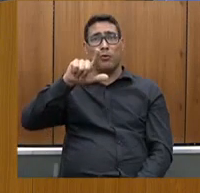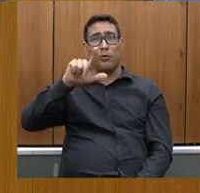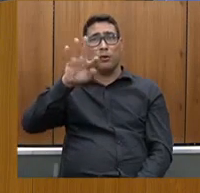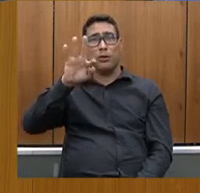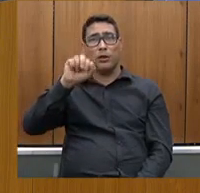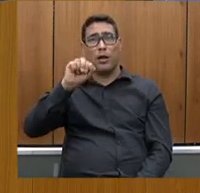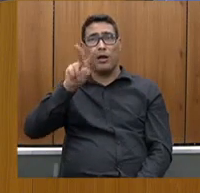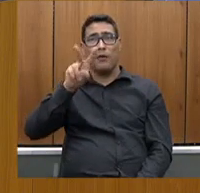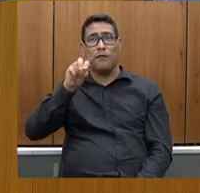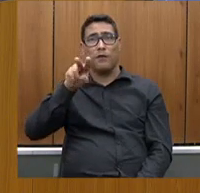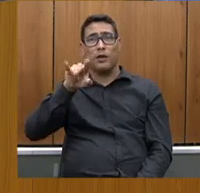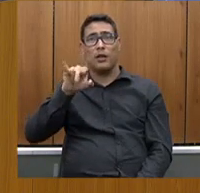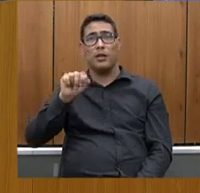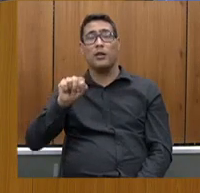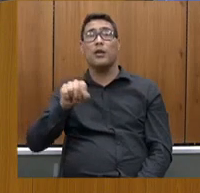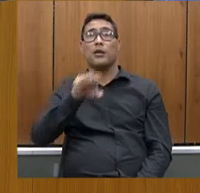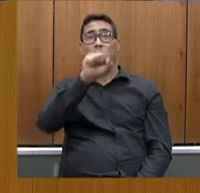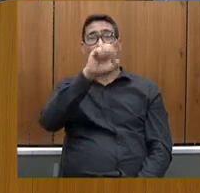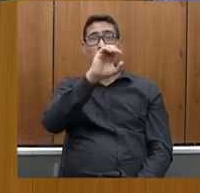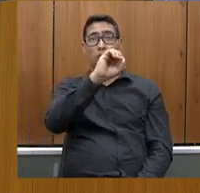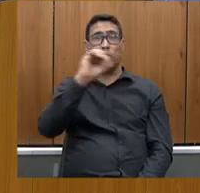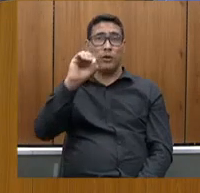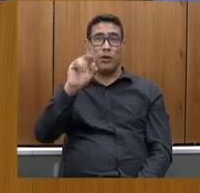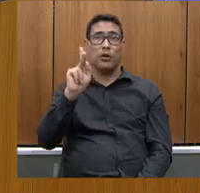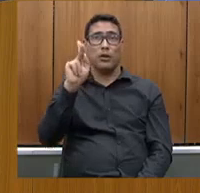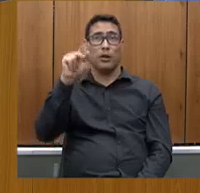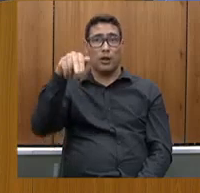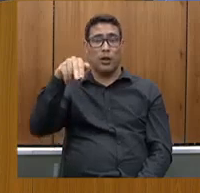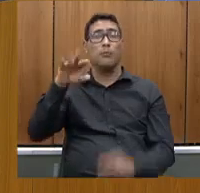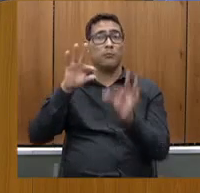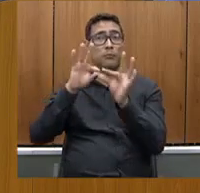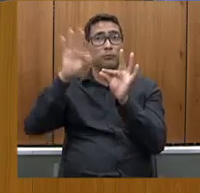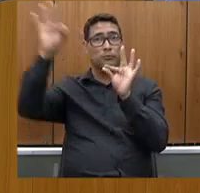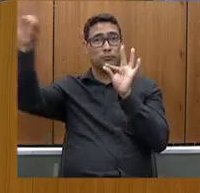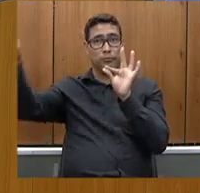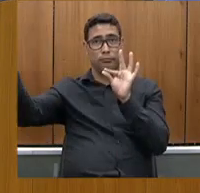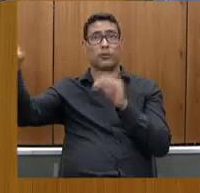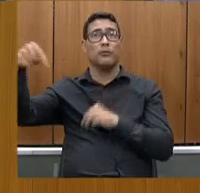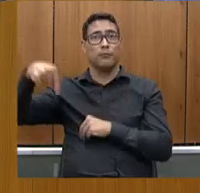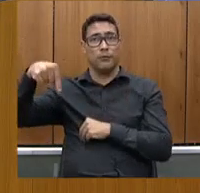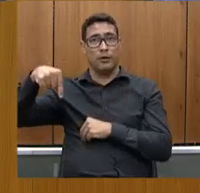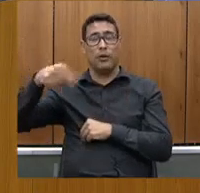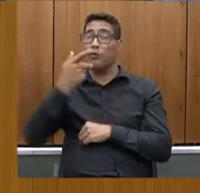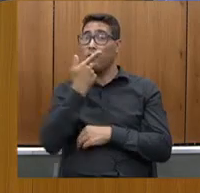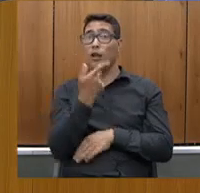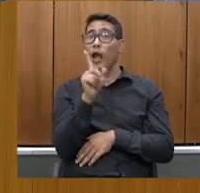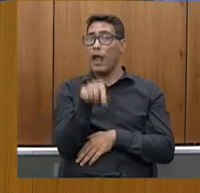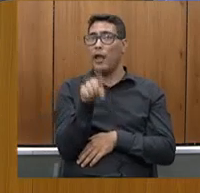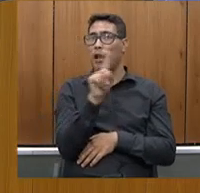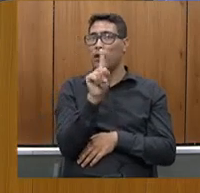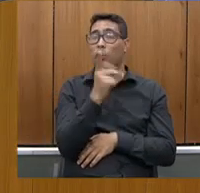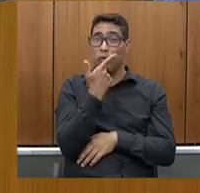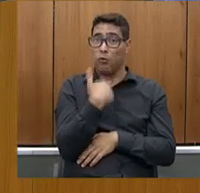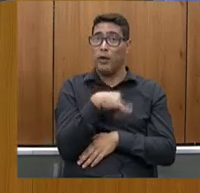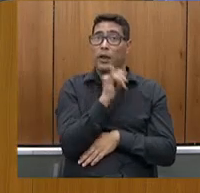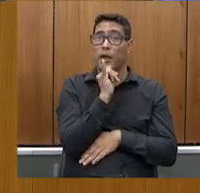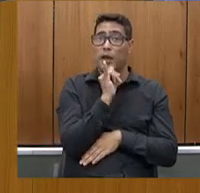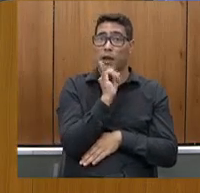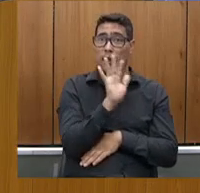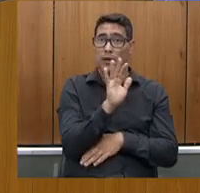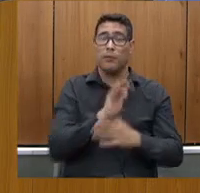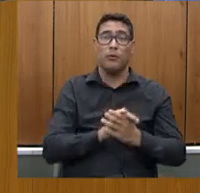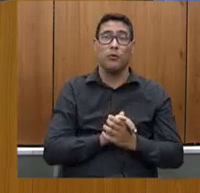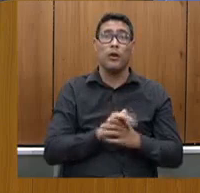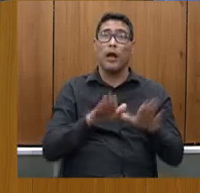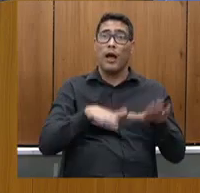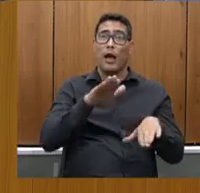a 800 km de distância aqui às vezes eu tô dando um exemplo não tô falando que é lá não é às